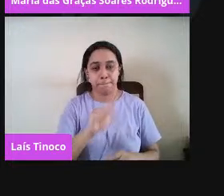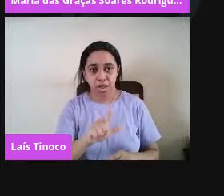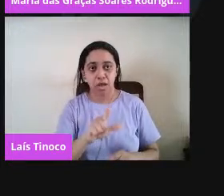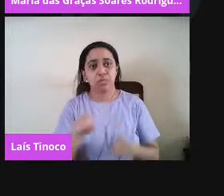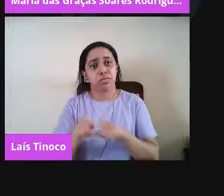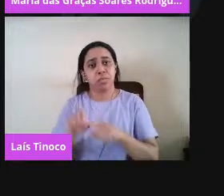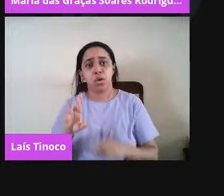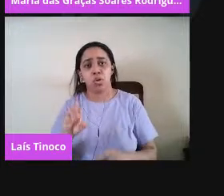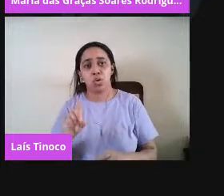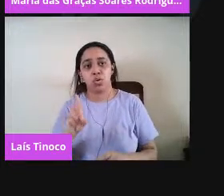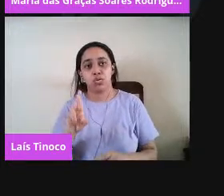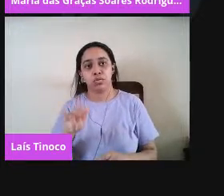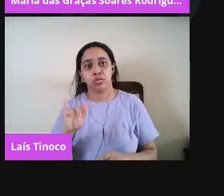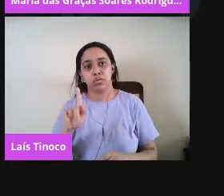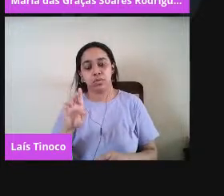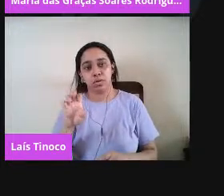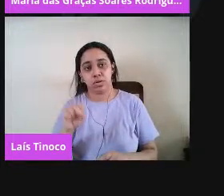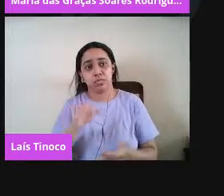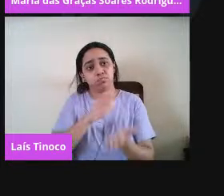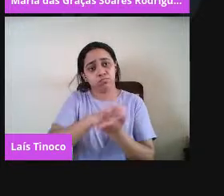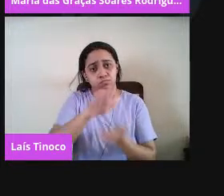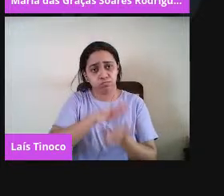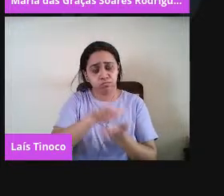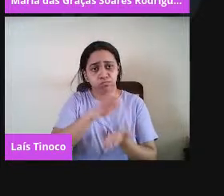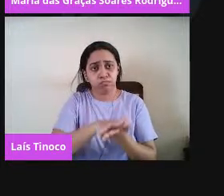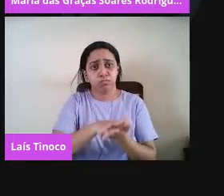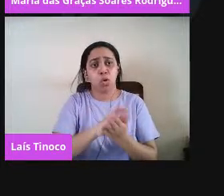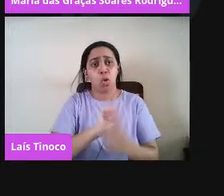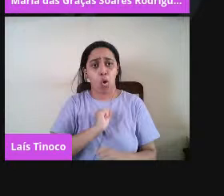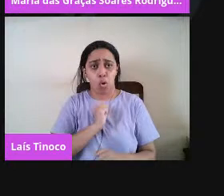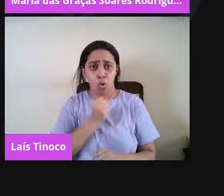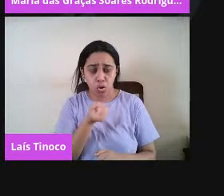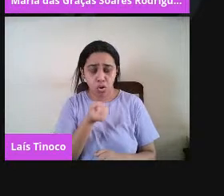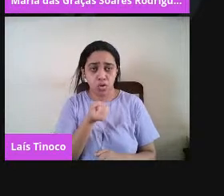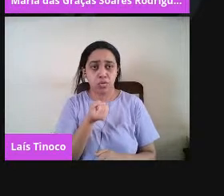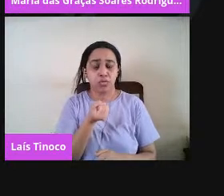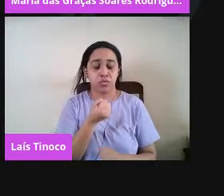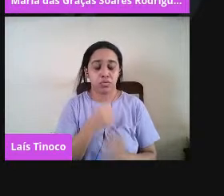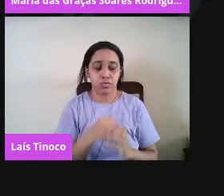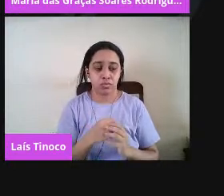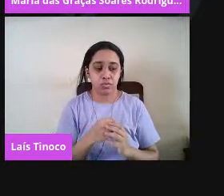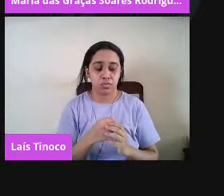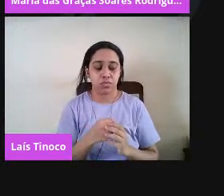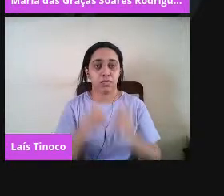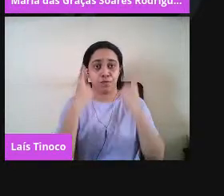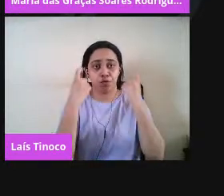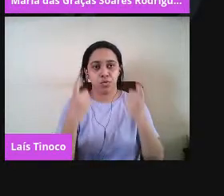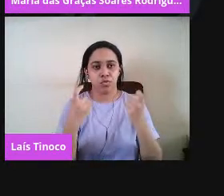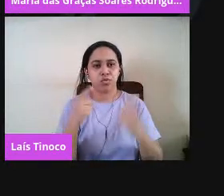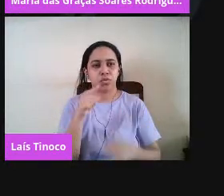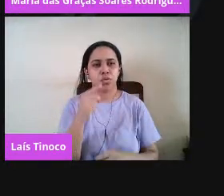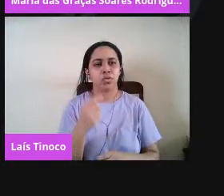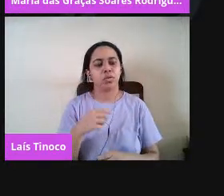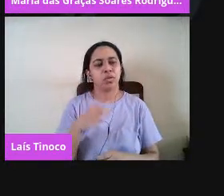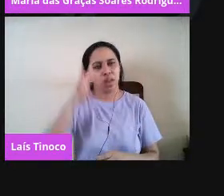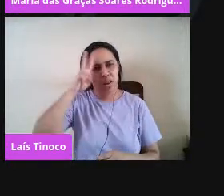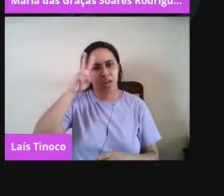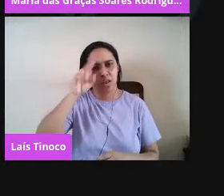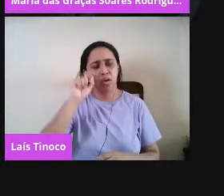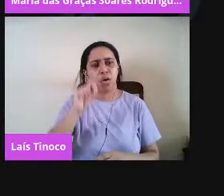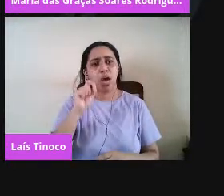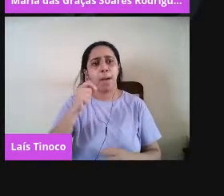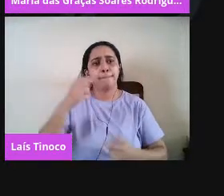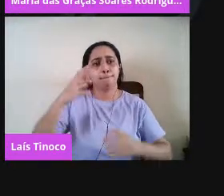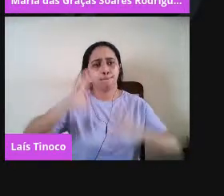verbal veiculando ódio em contexto institucional. O dado que a gente analisou foi aquela briga dos dois ministros lá no Supremo,